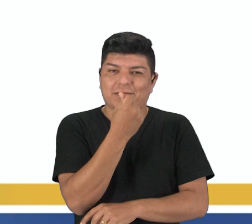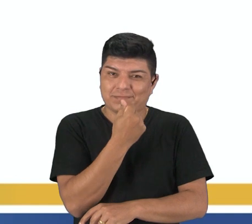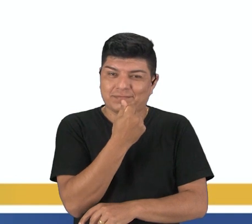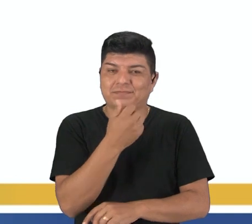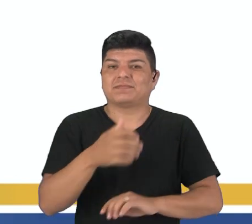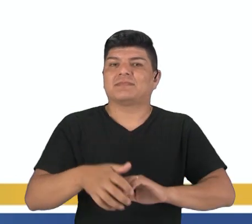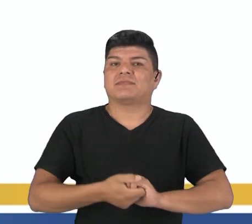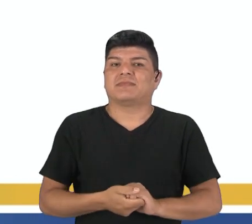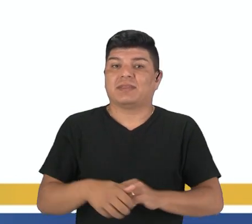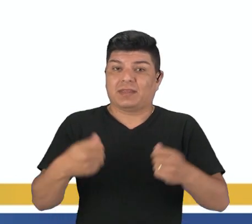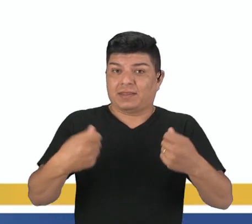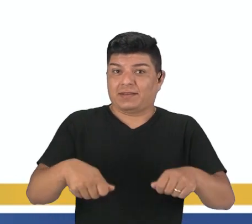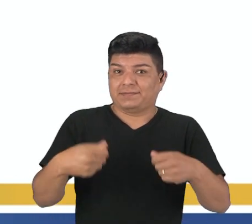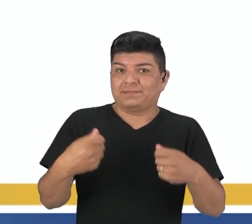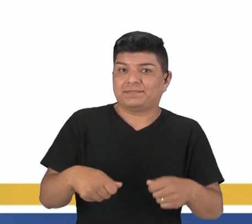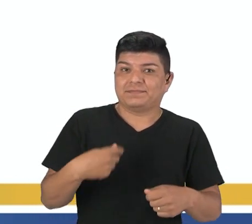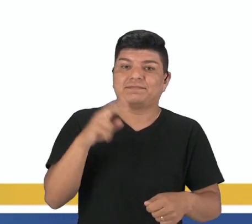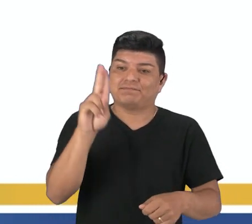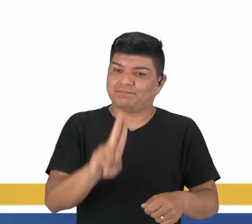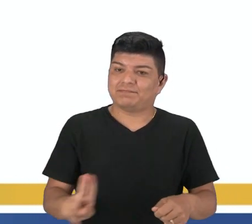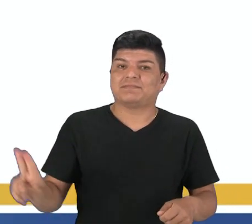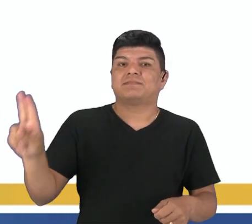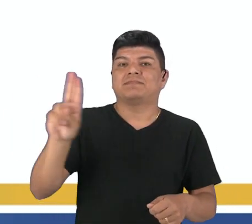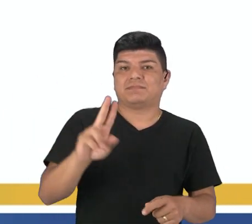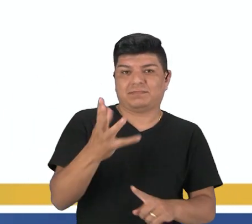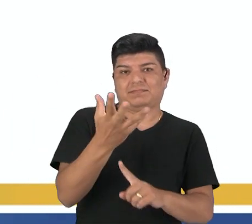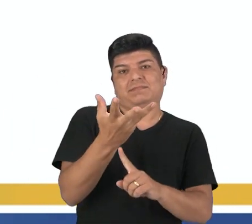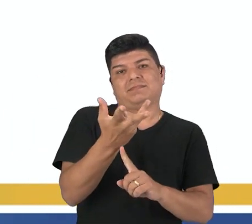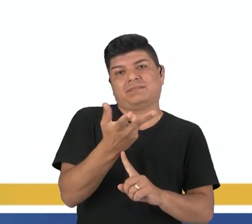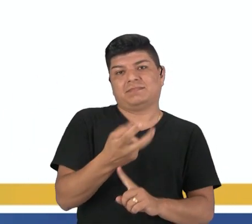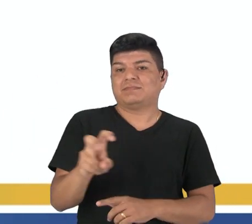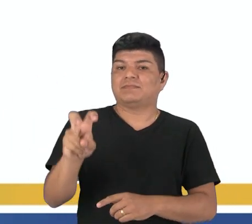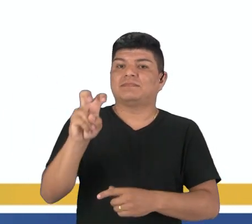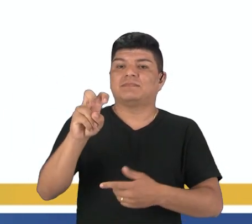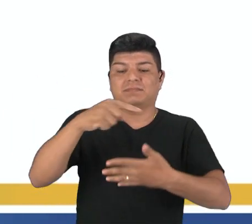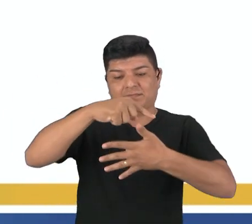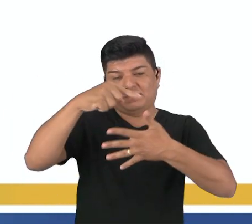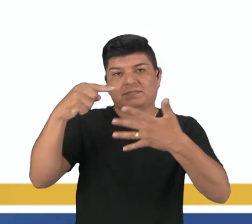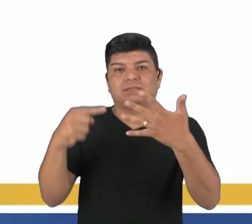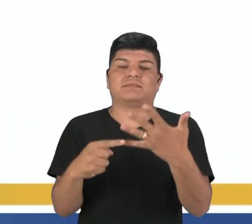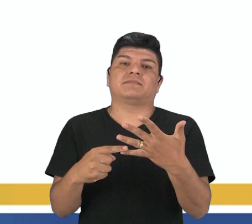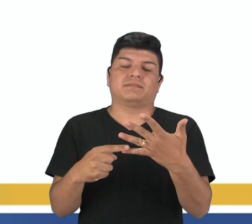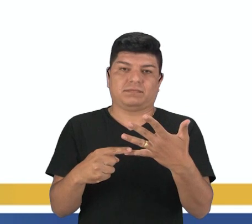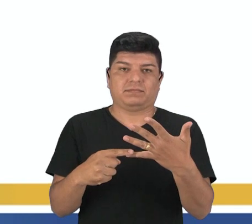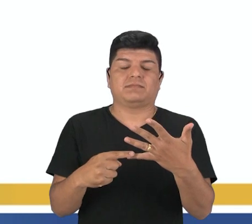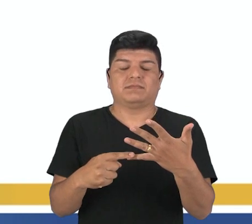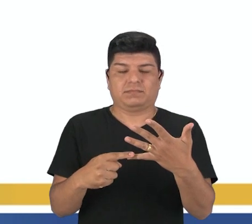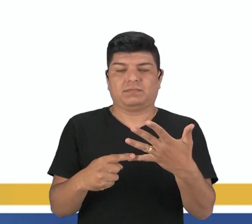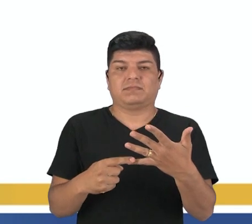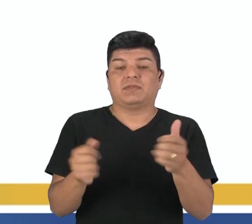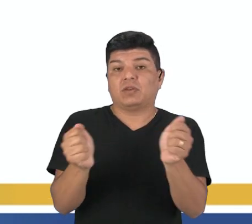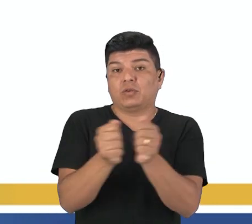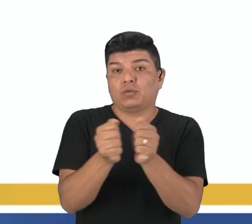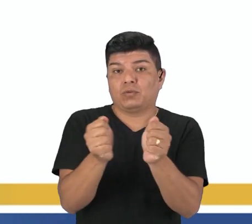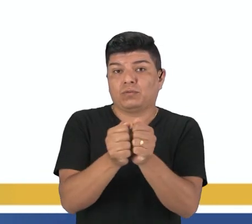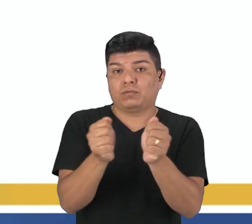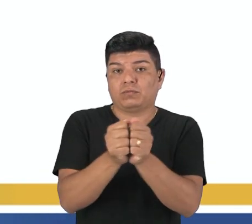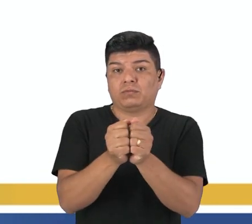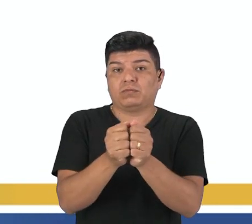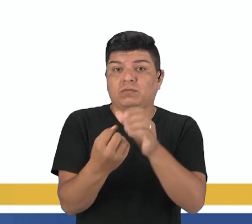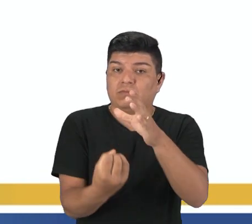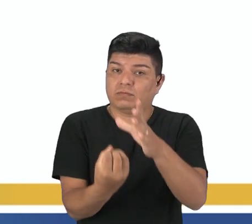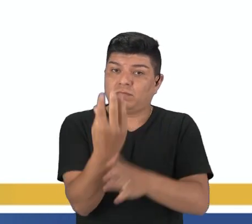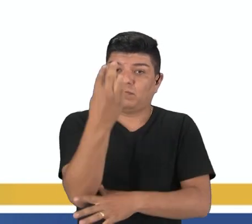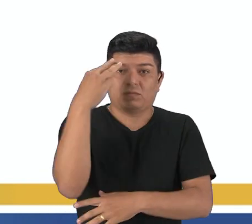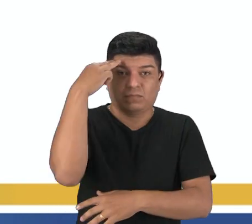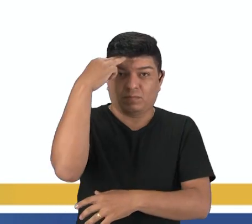Então, eu posso trabalhar a arte usando, sim, esses 5 sentidos. E eles juntos vão formar uma memória.